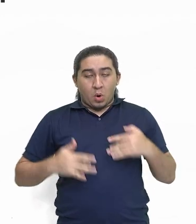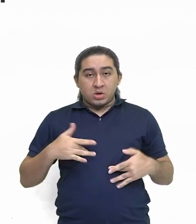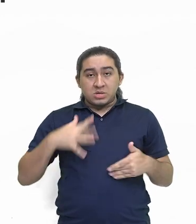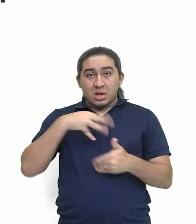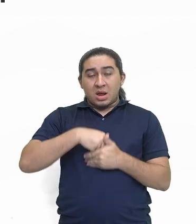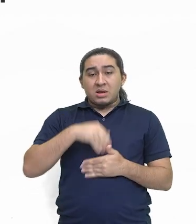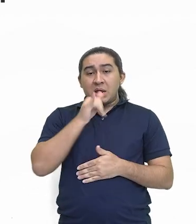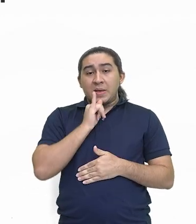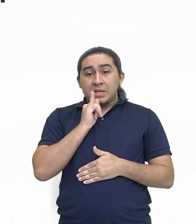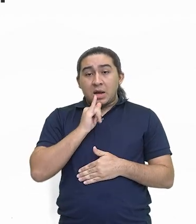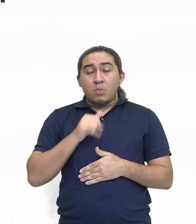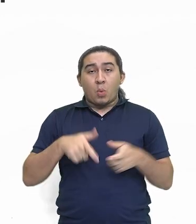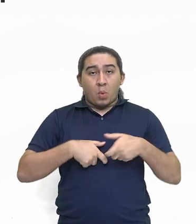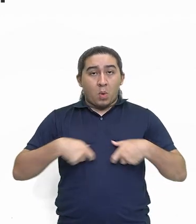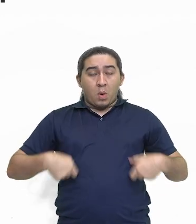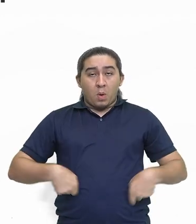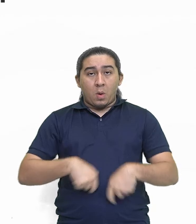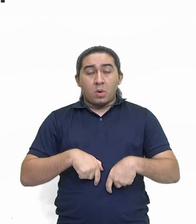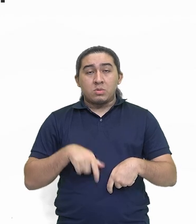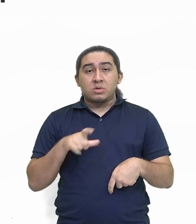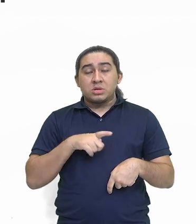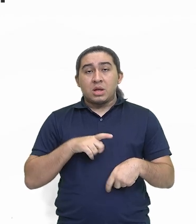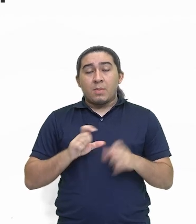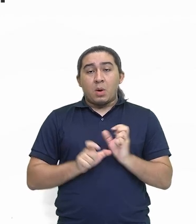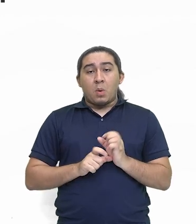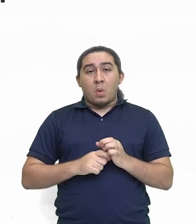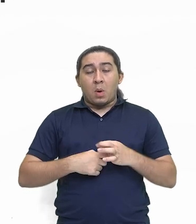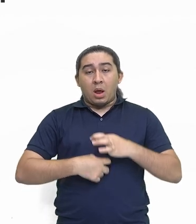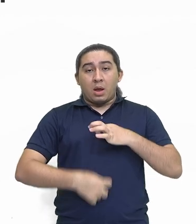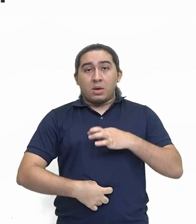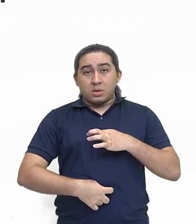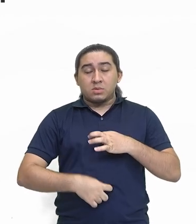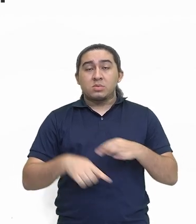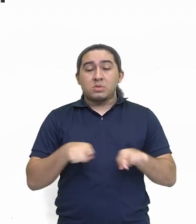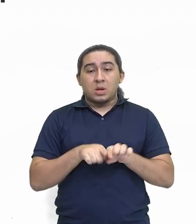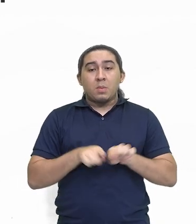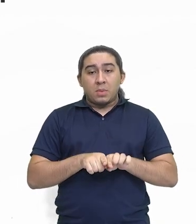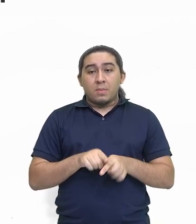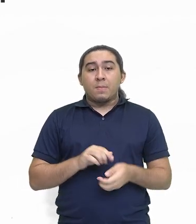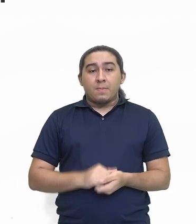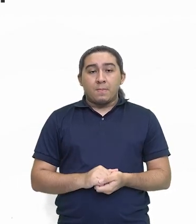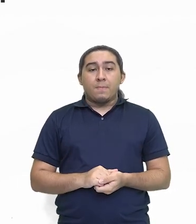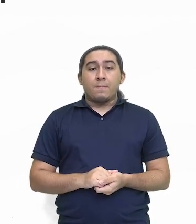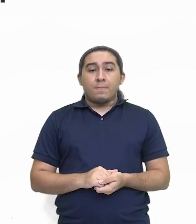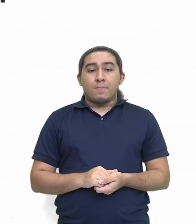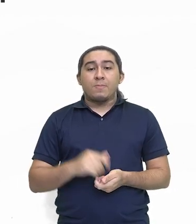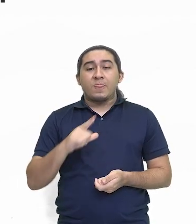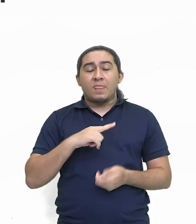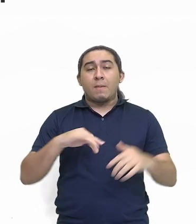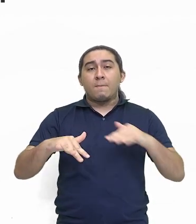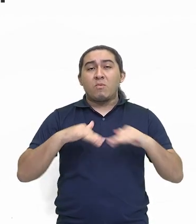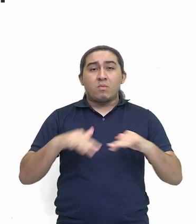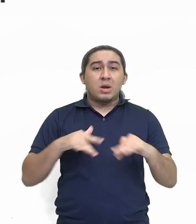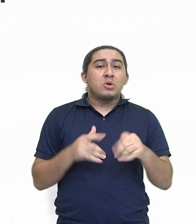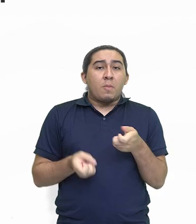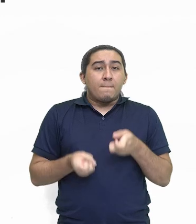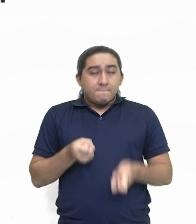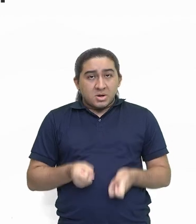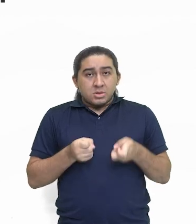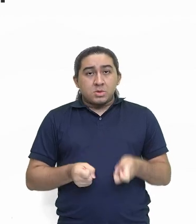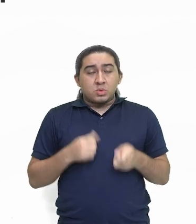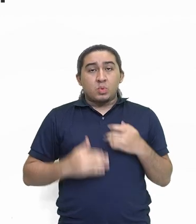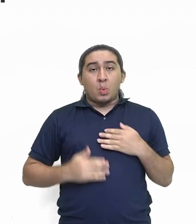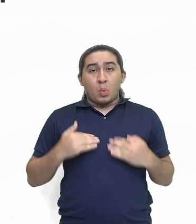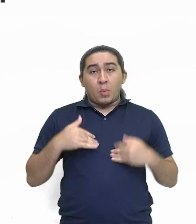o cólon, o reto e o cóccix, amortece impactos e distribui o peso do corpo de